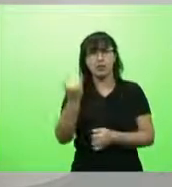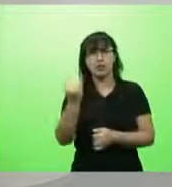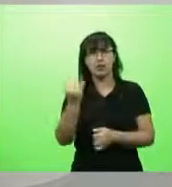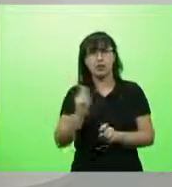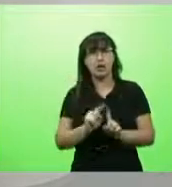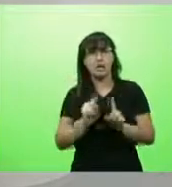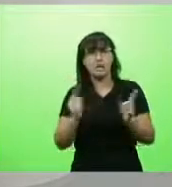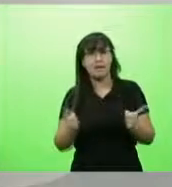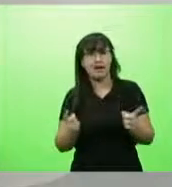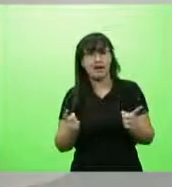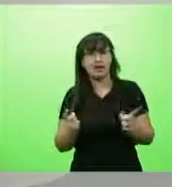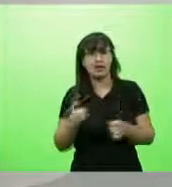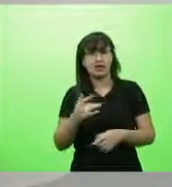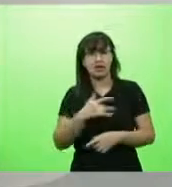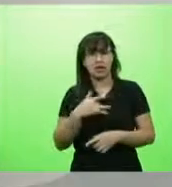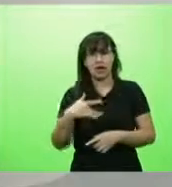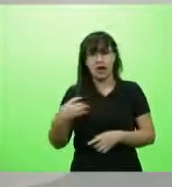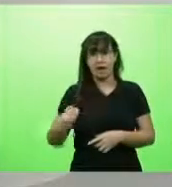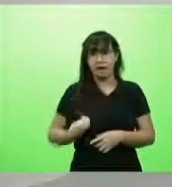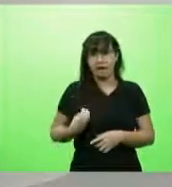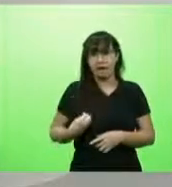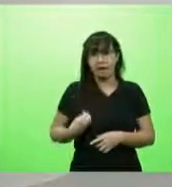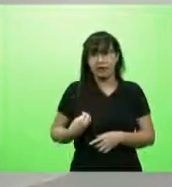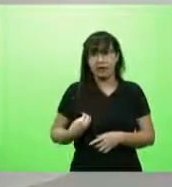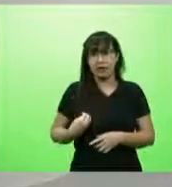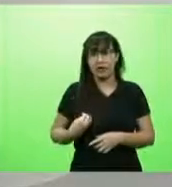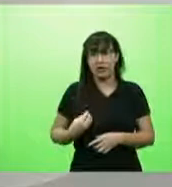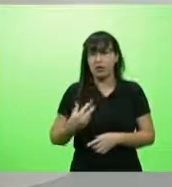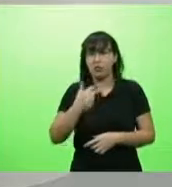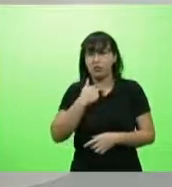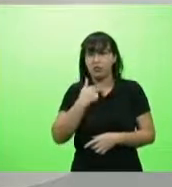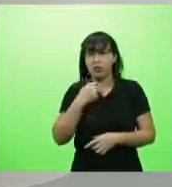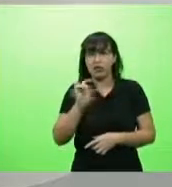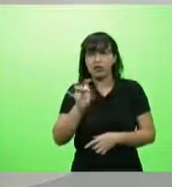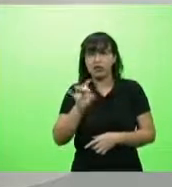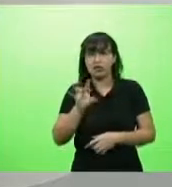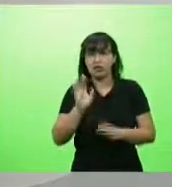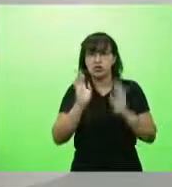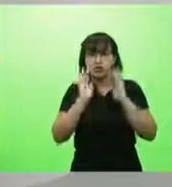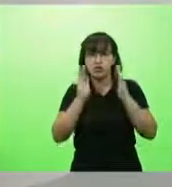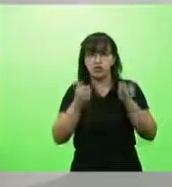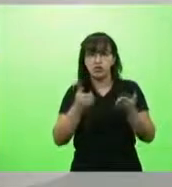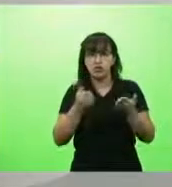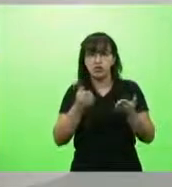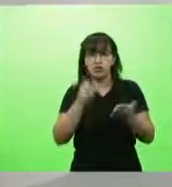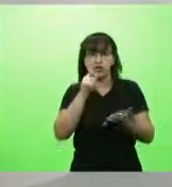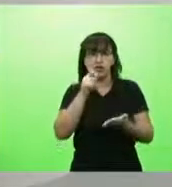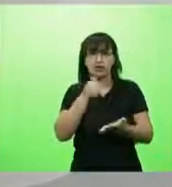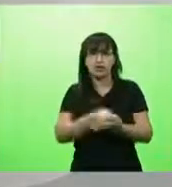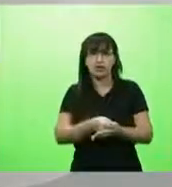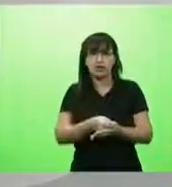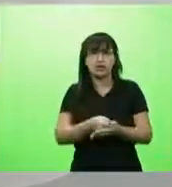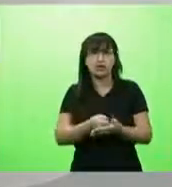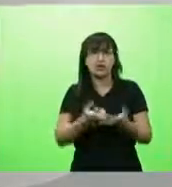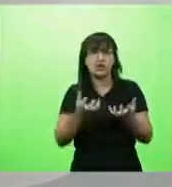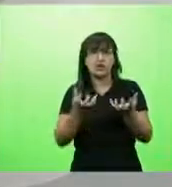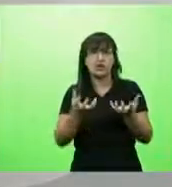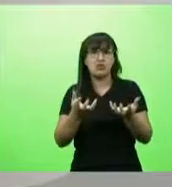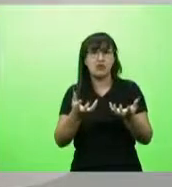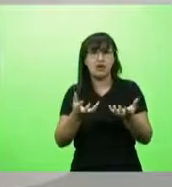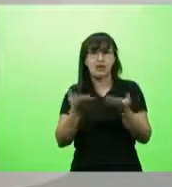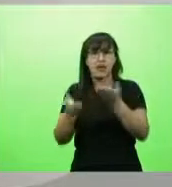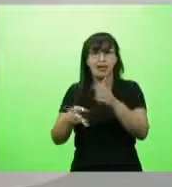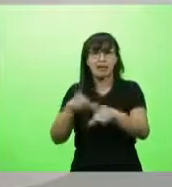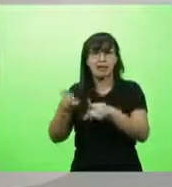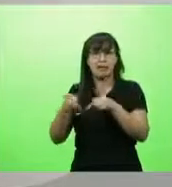da preservação da vida, nós não podemos tomar medidas apenas para mostrar para as pessoas que estamos fazendo algo.